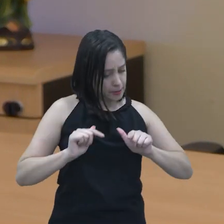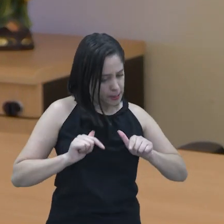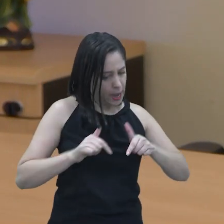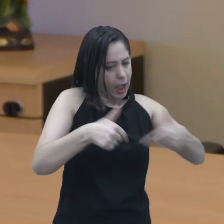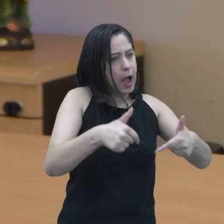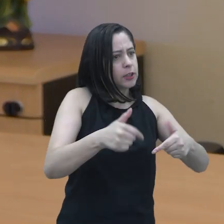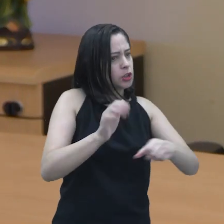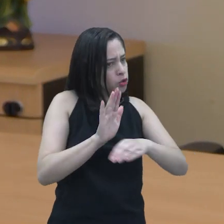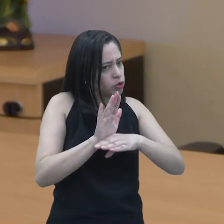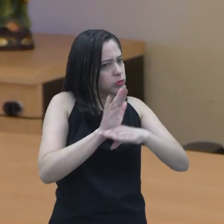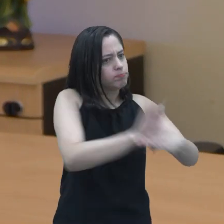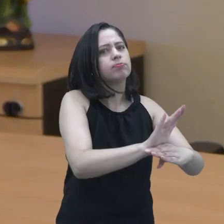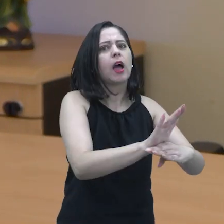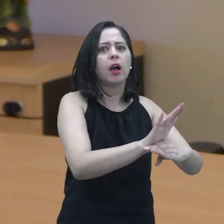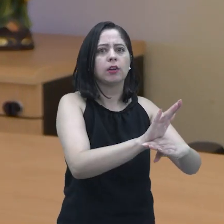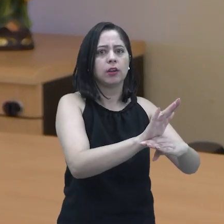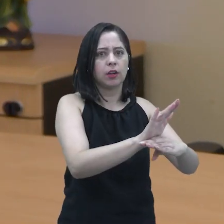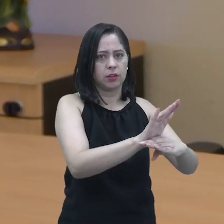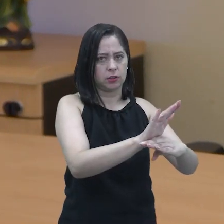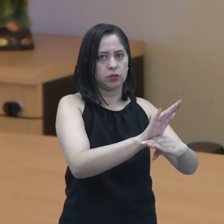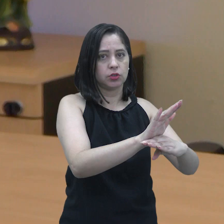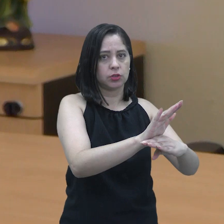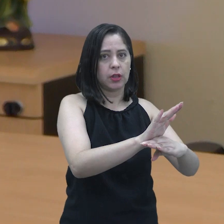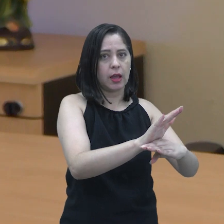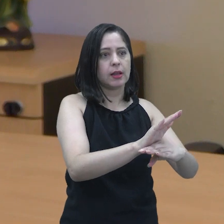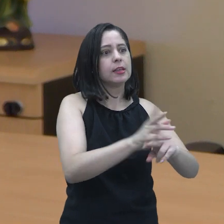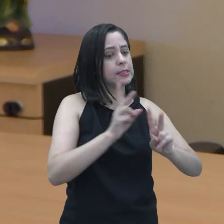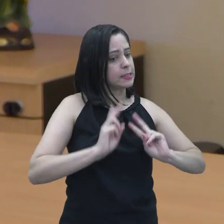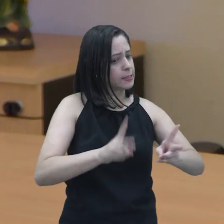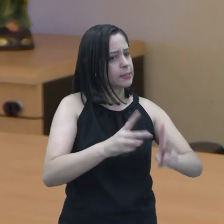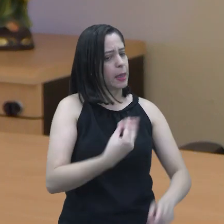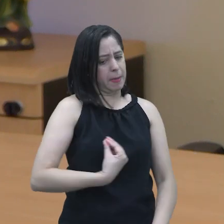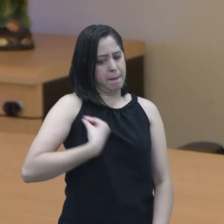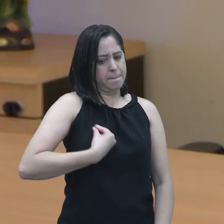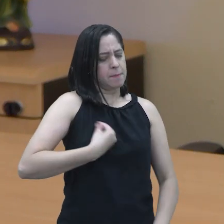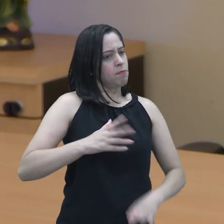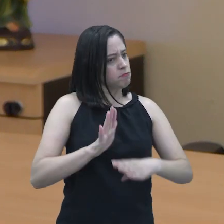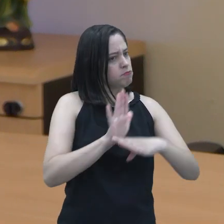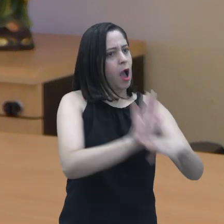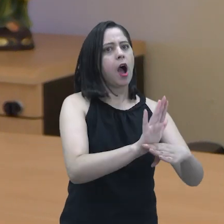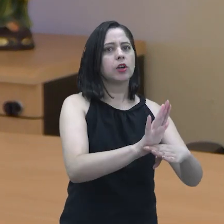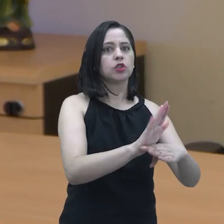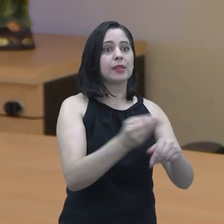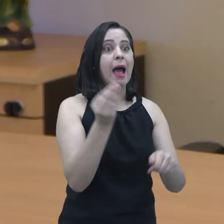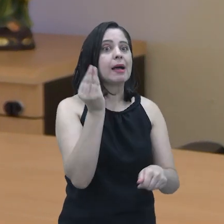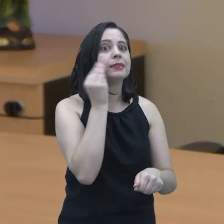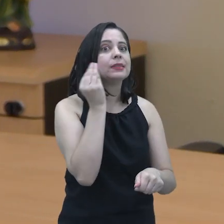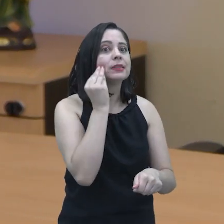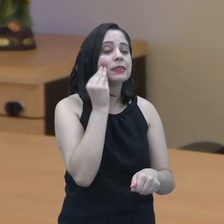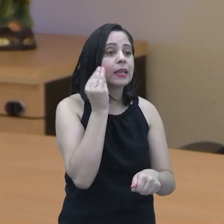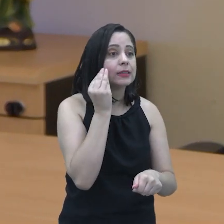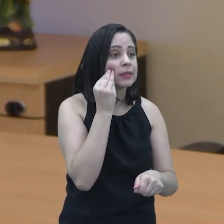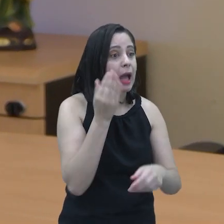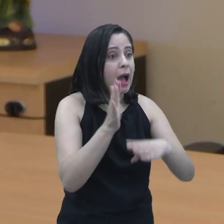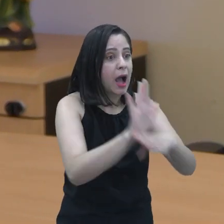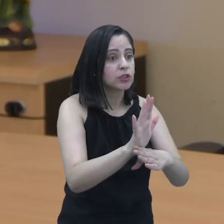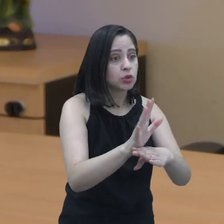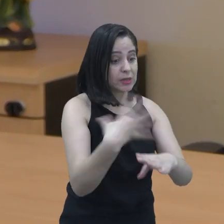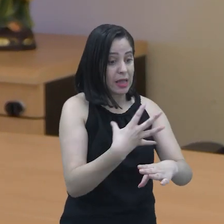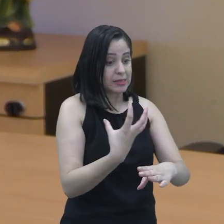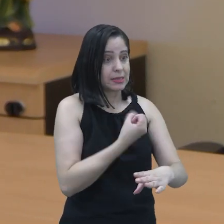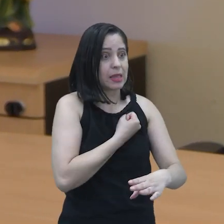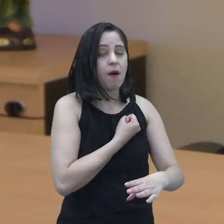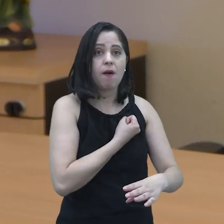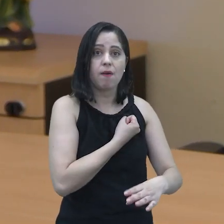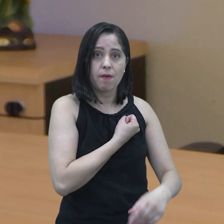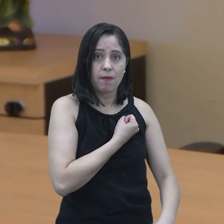outro, que seja quem for o lado que ele escolheu. Não, ele esteve ali tentando contornar,